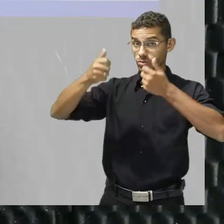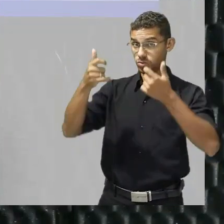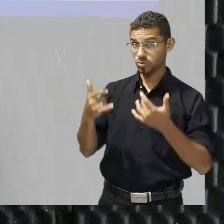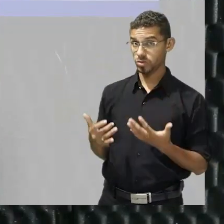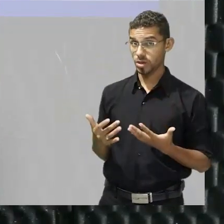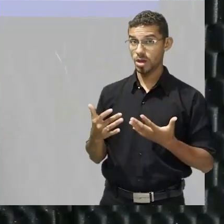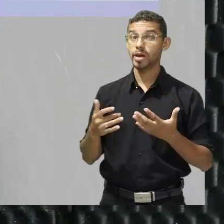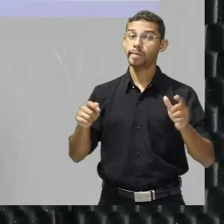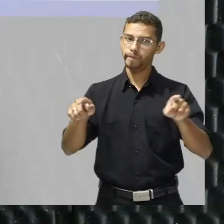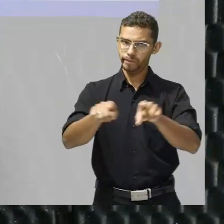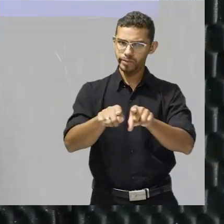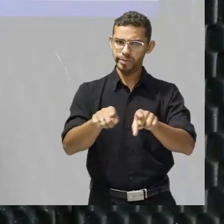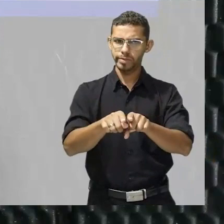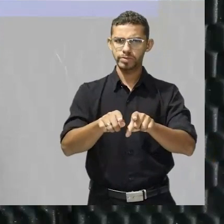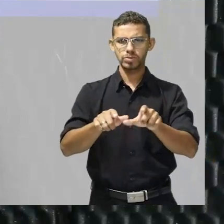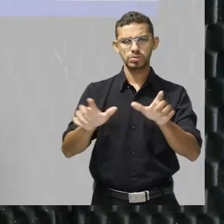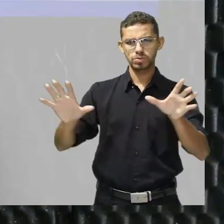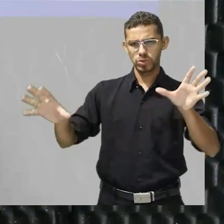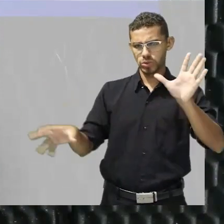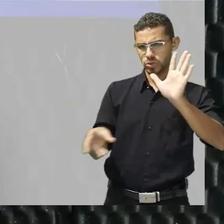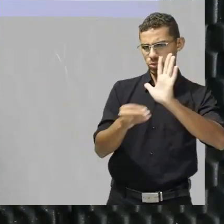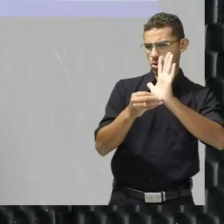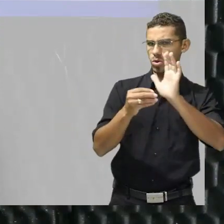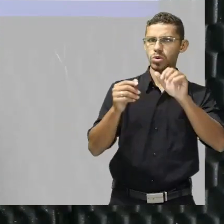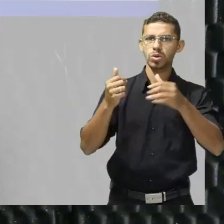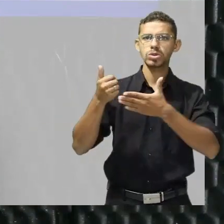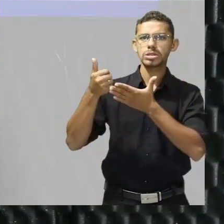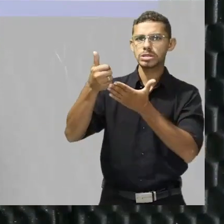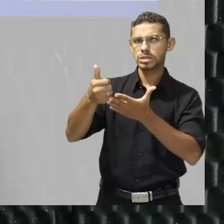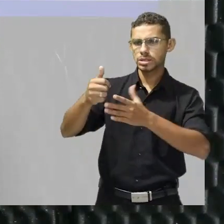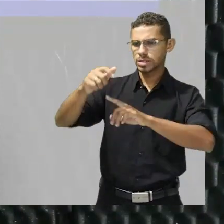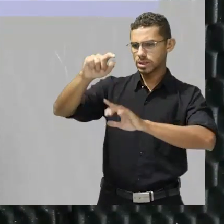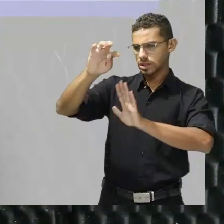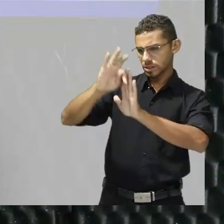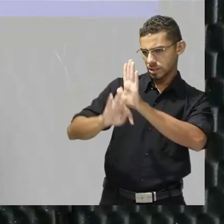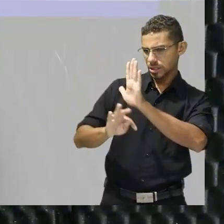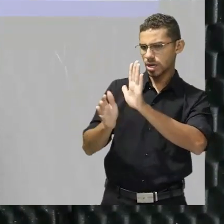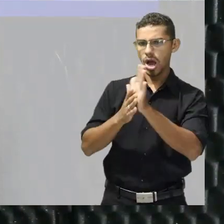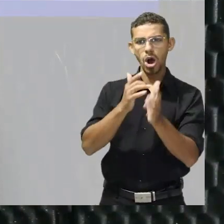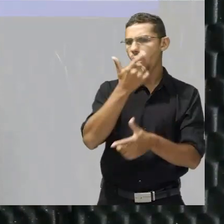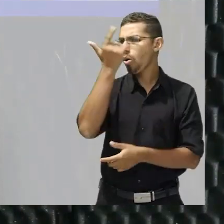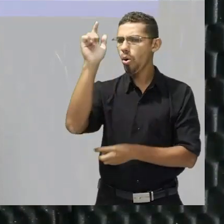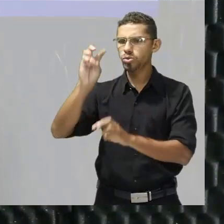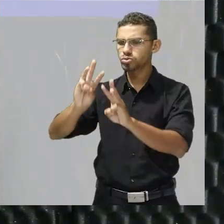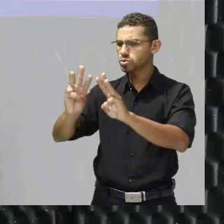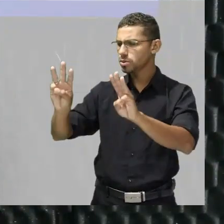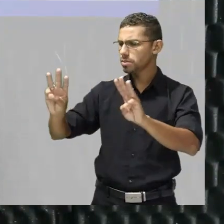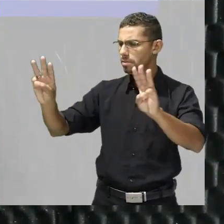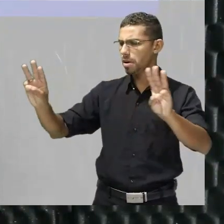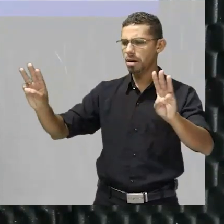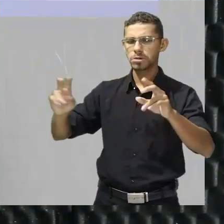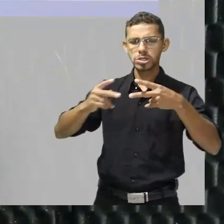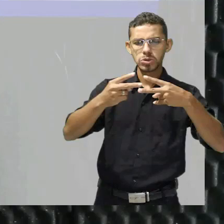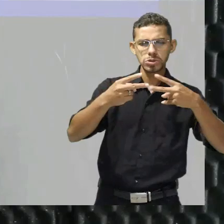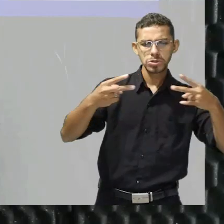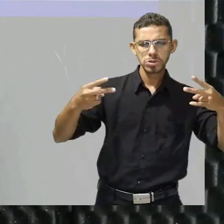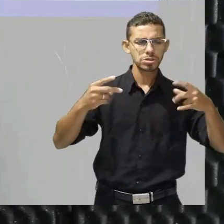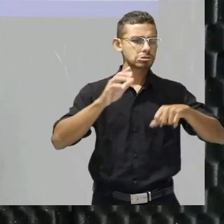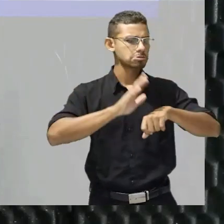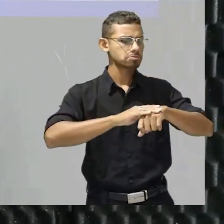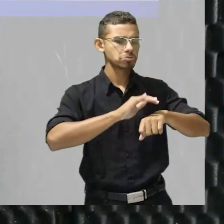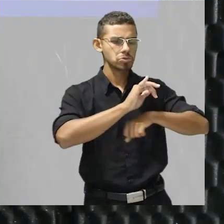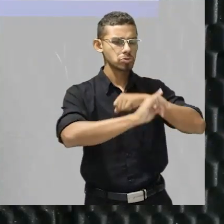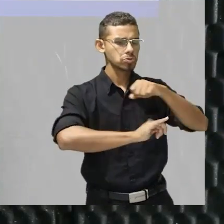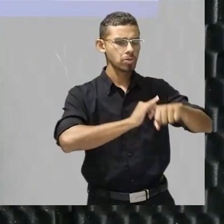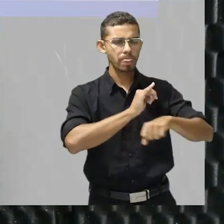tivesse fiquem os suportes textuais busquem outras fontes que vocês não têm